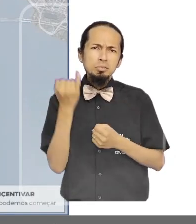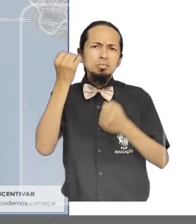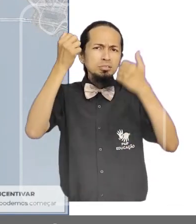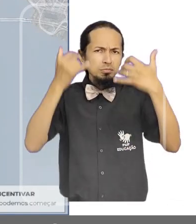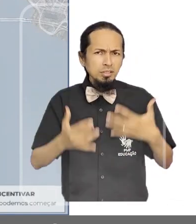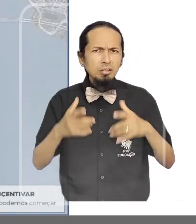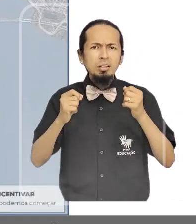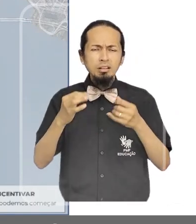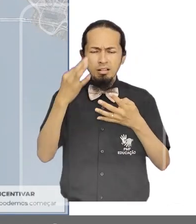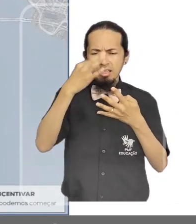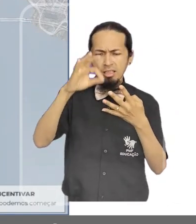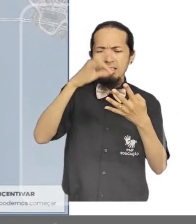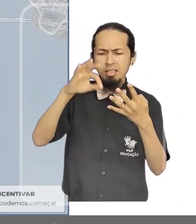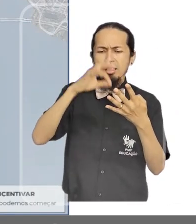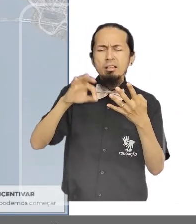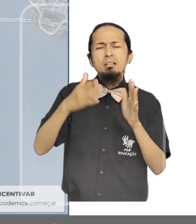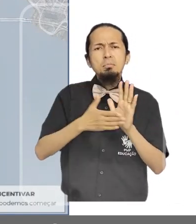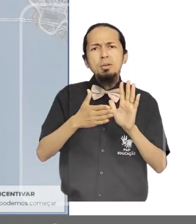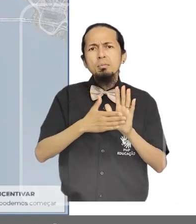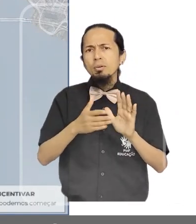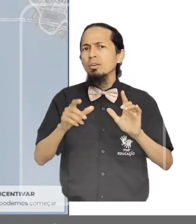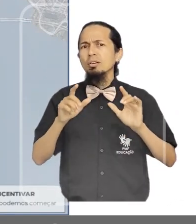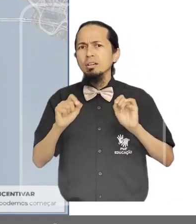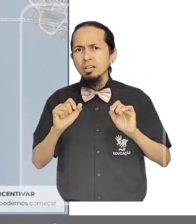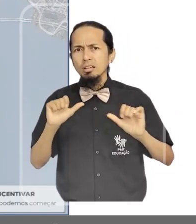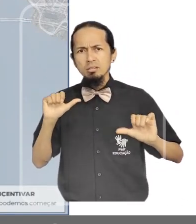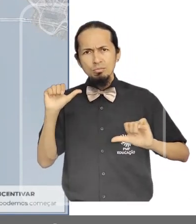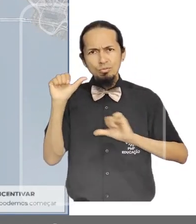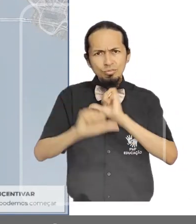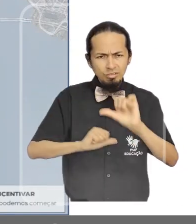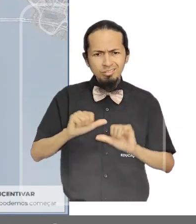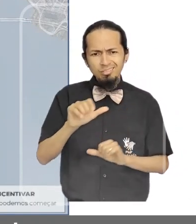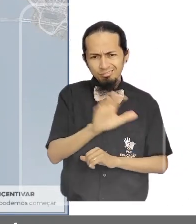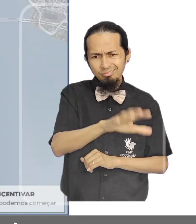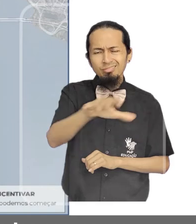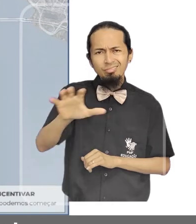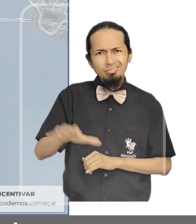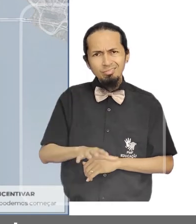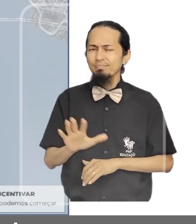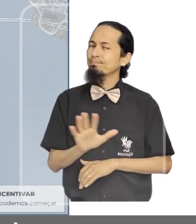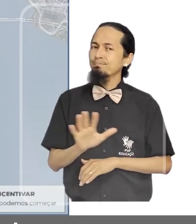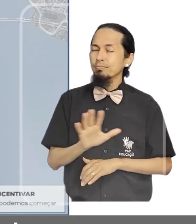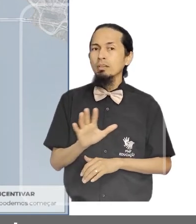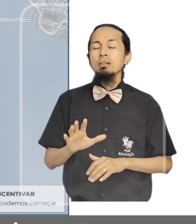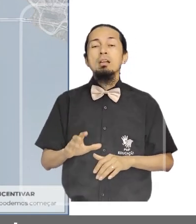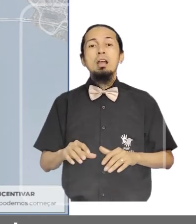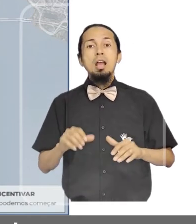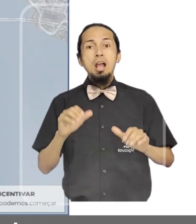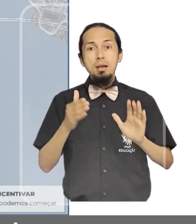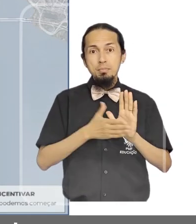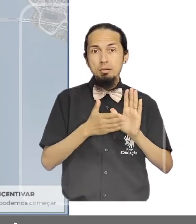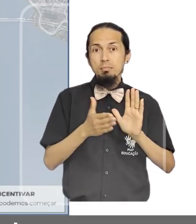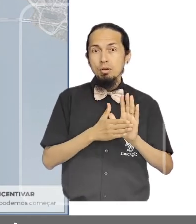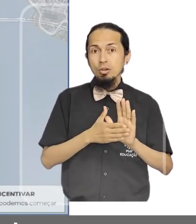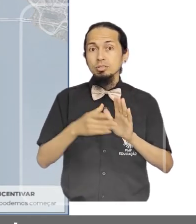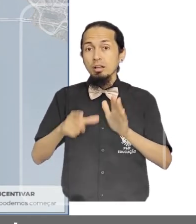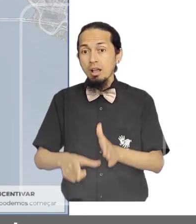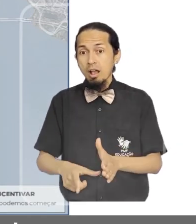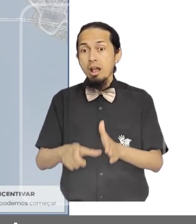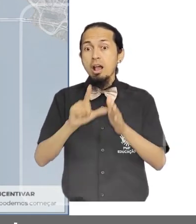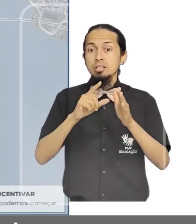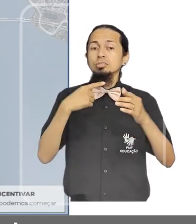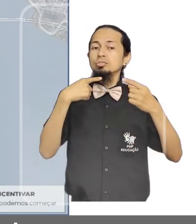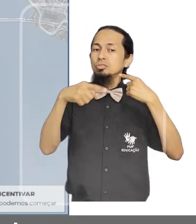Importante ressaltar que a revisão não está propondo alteração de zoneamento e que as alterações estão sendo